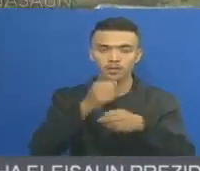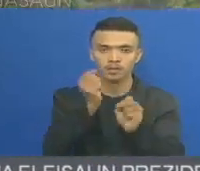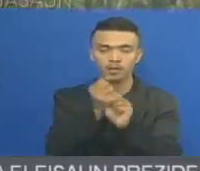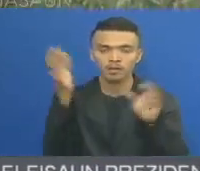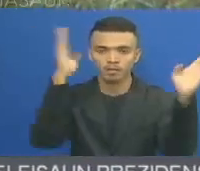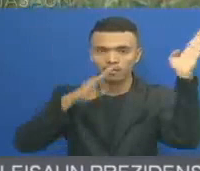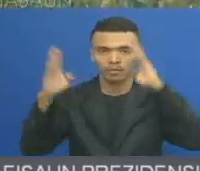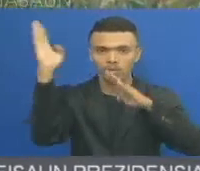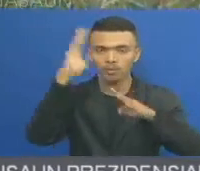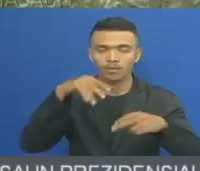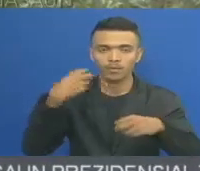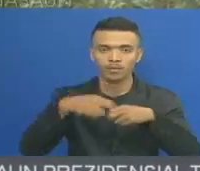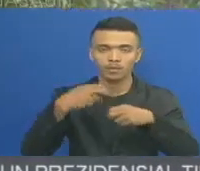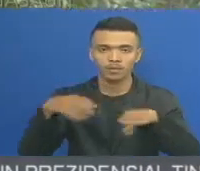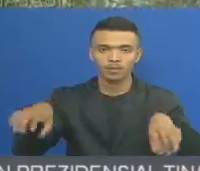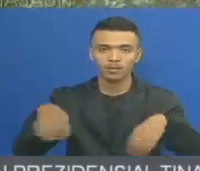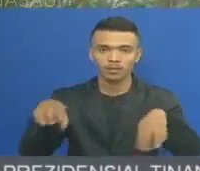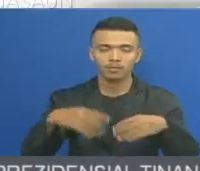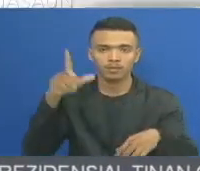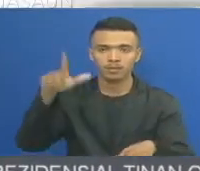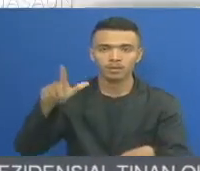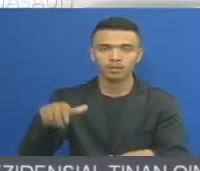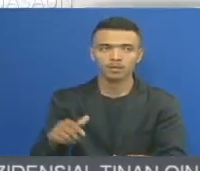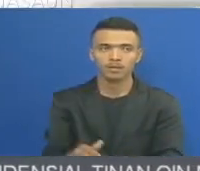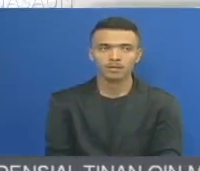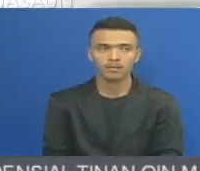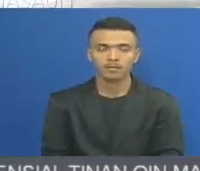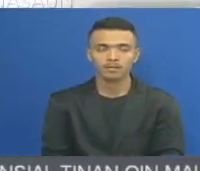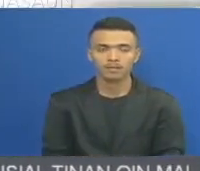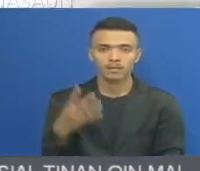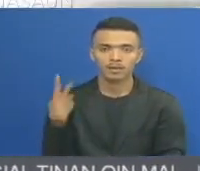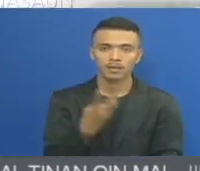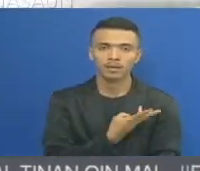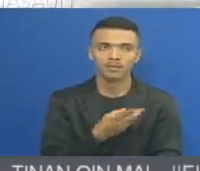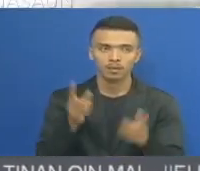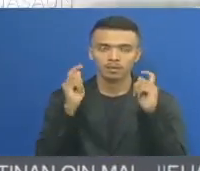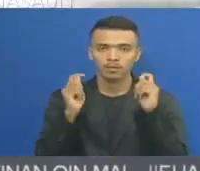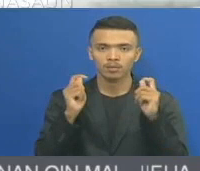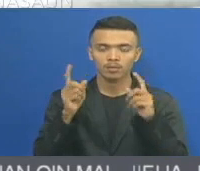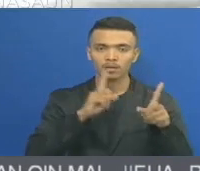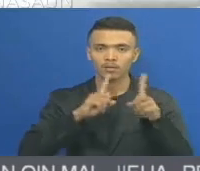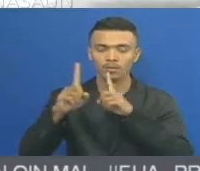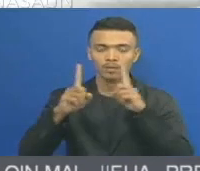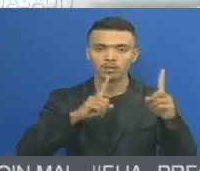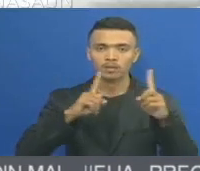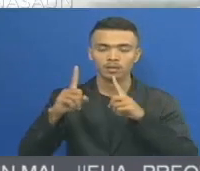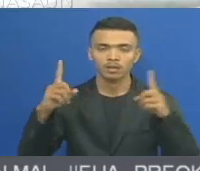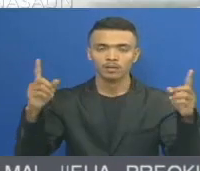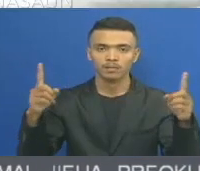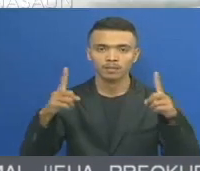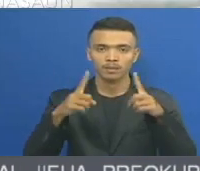desentendimento hodi prejudica projeto nee atraso. Ami tenta para tu comunica